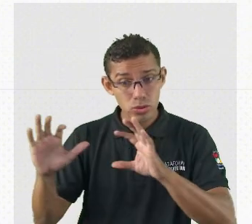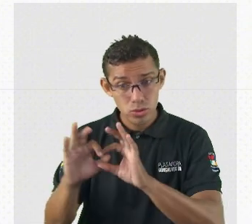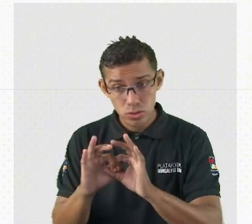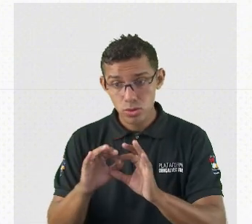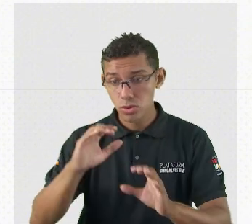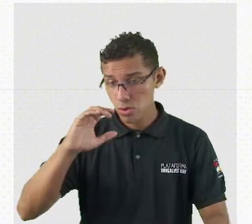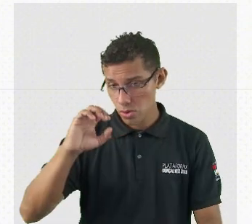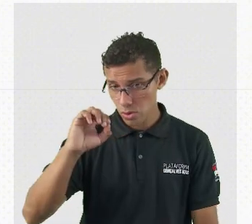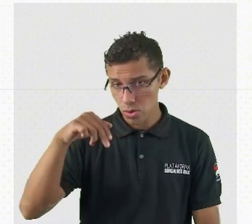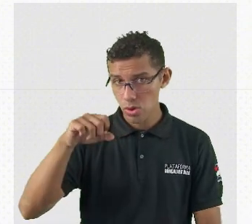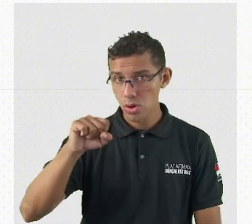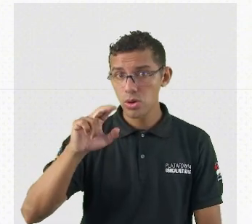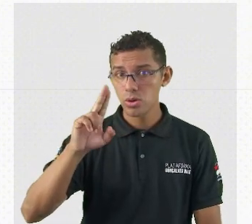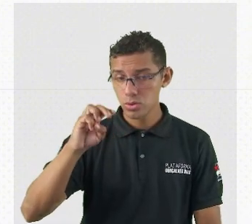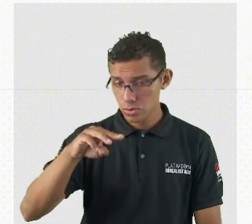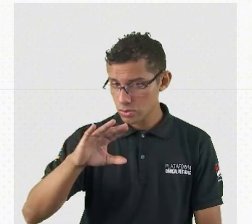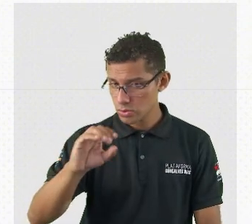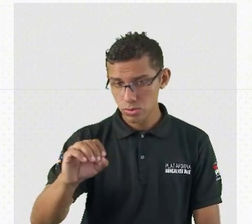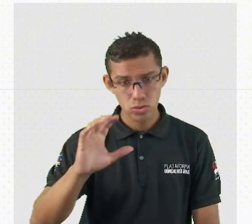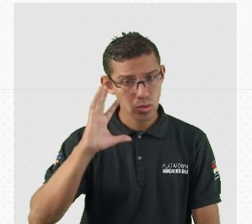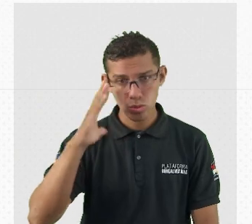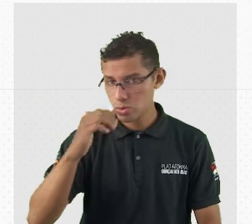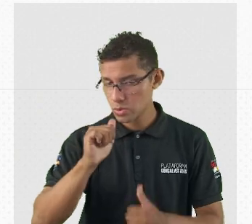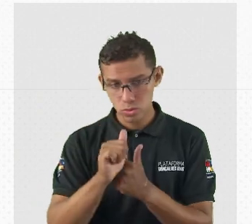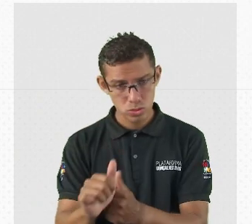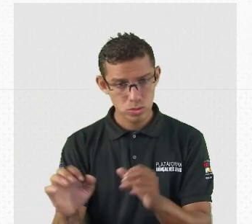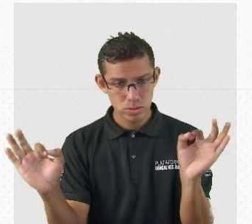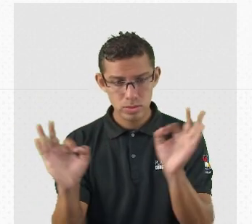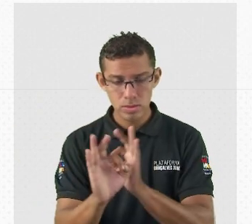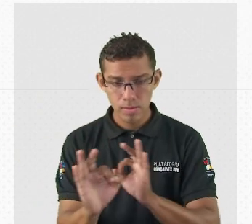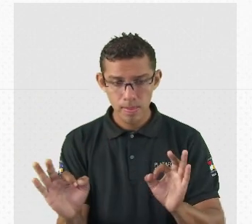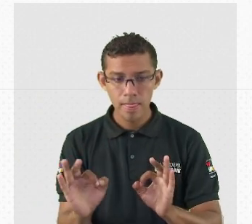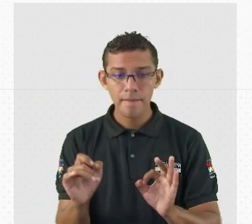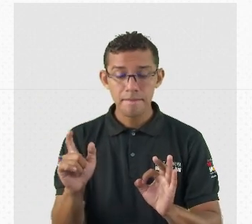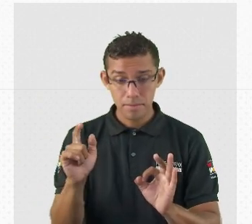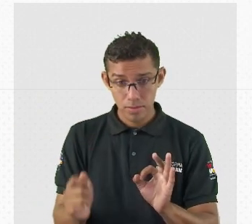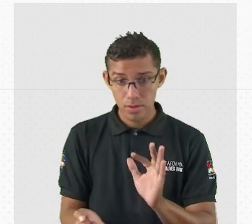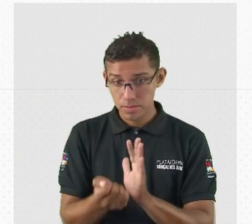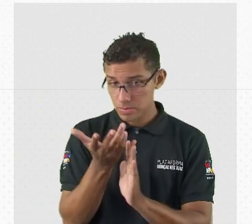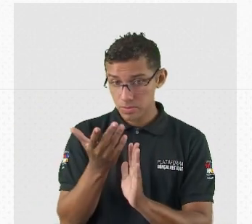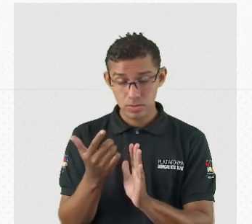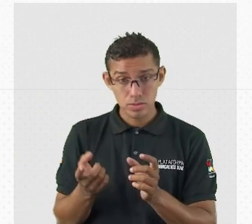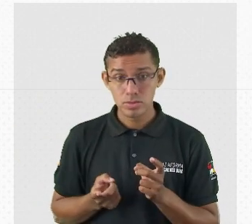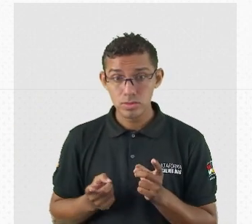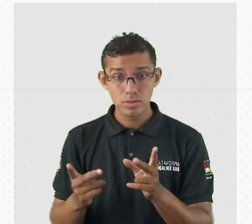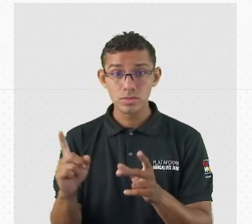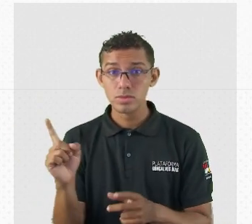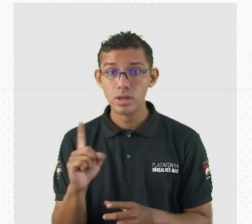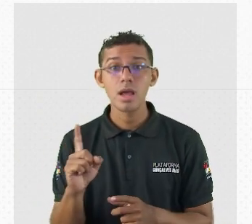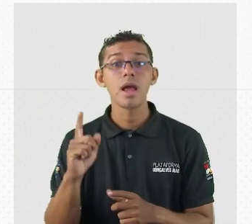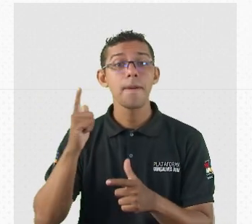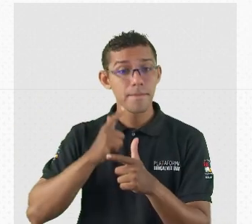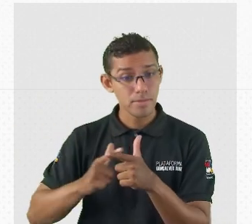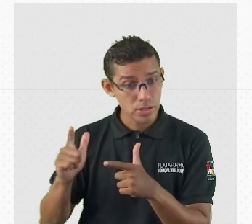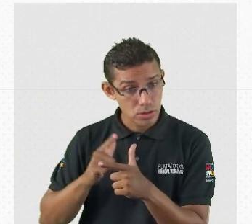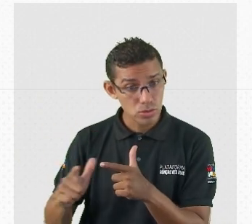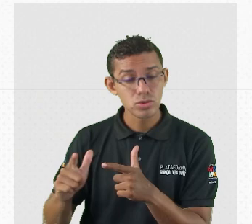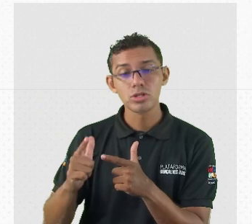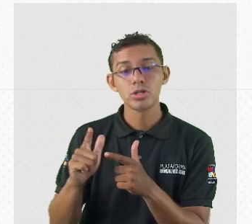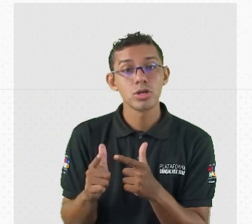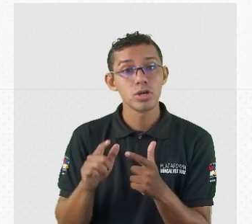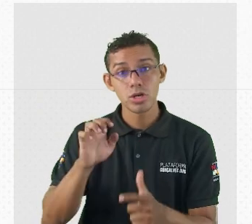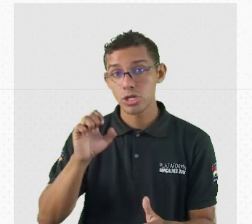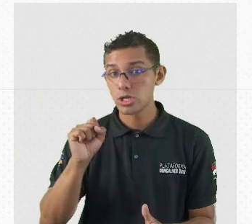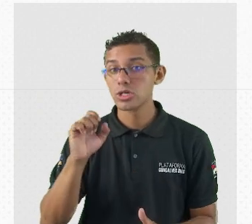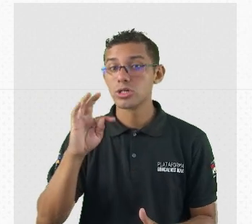tá? Quando o consumo não acompanha, o produto fabricado que não vende gera prejuízo, gera estoque e